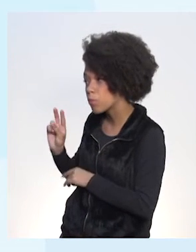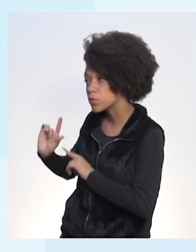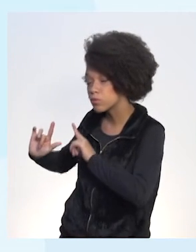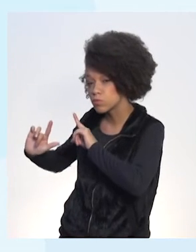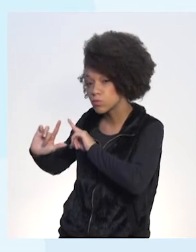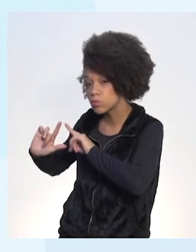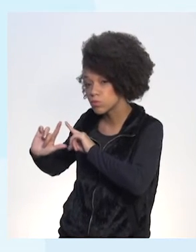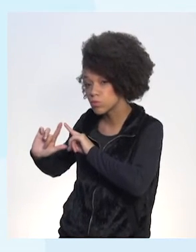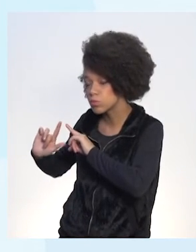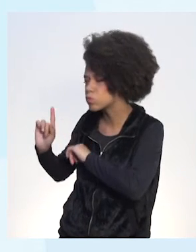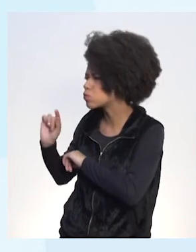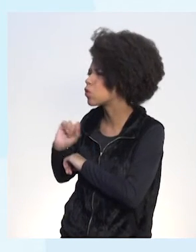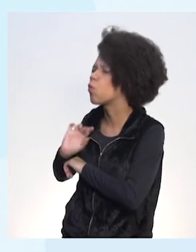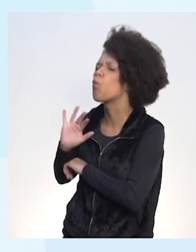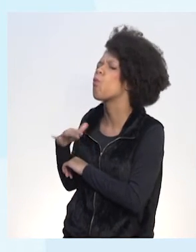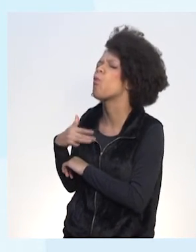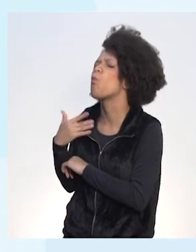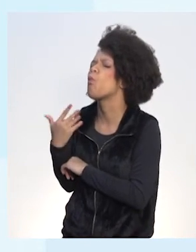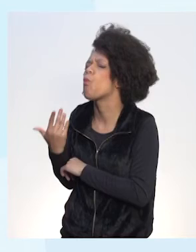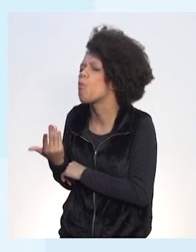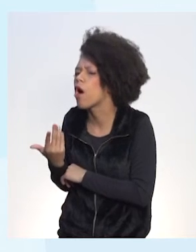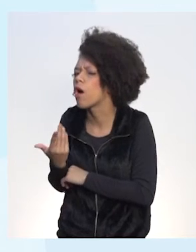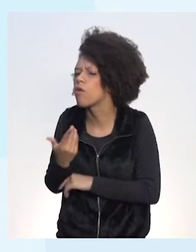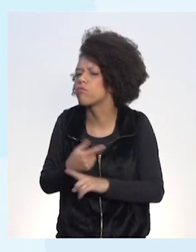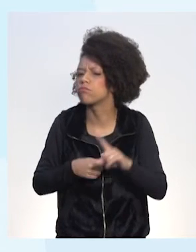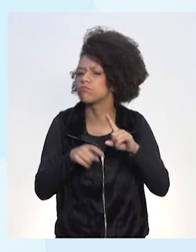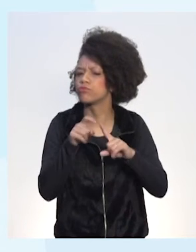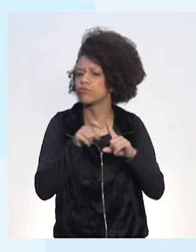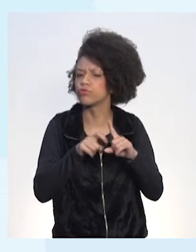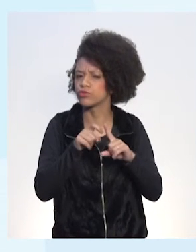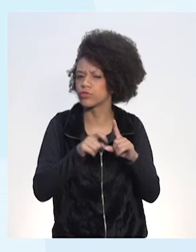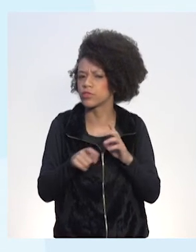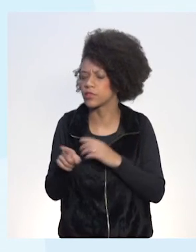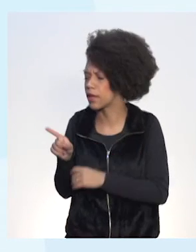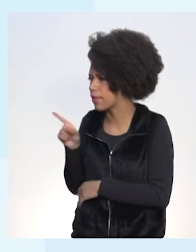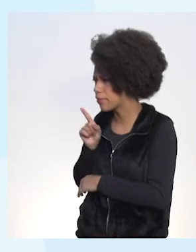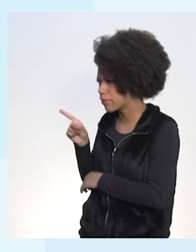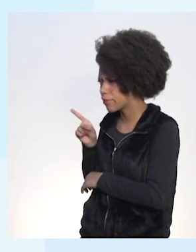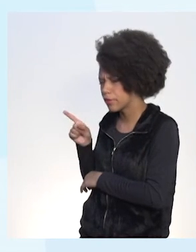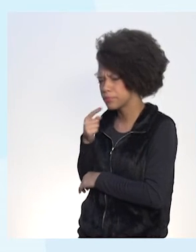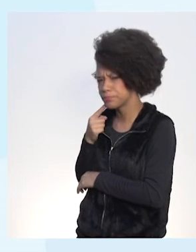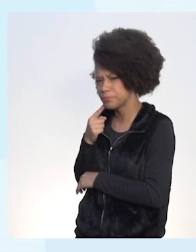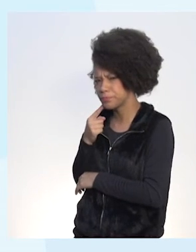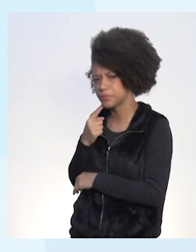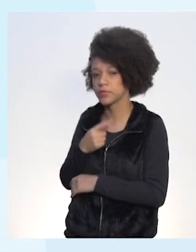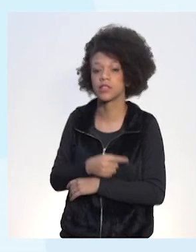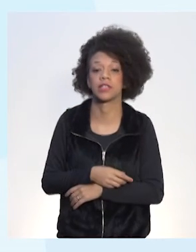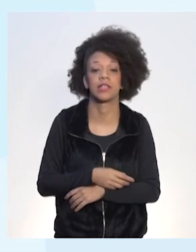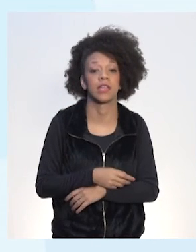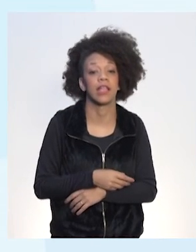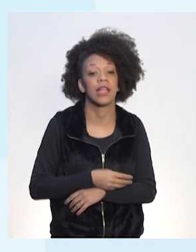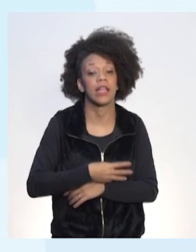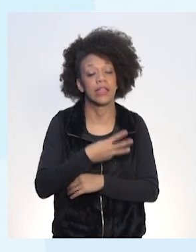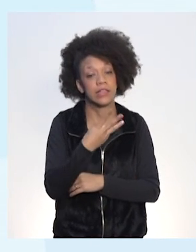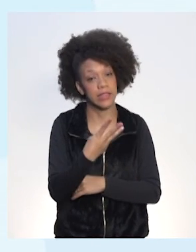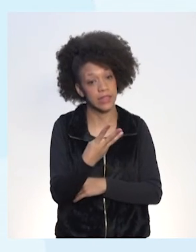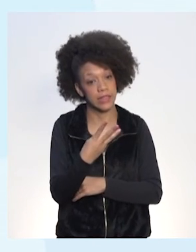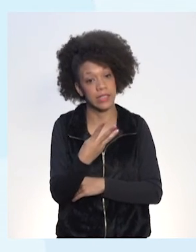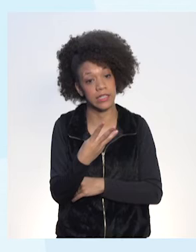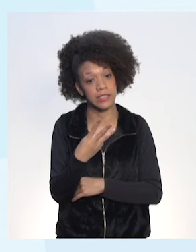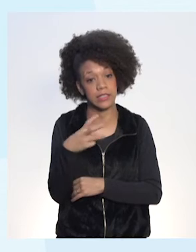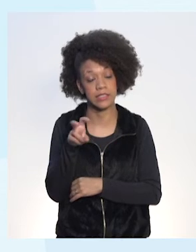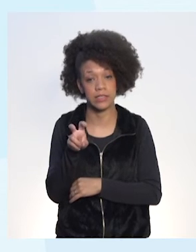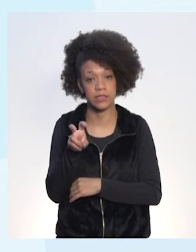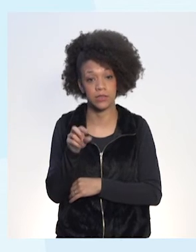seguir. Qual é o valor de x neste triângulo? 3, 5,